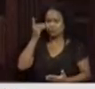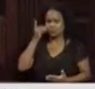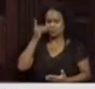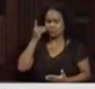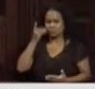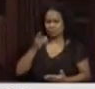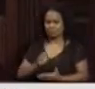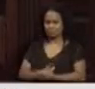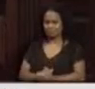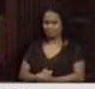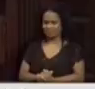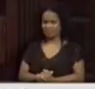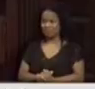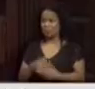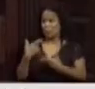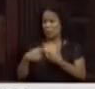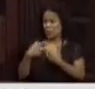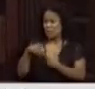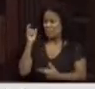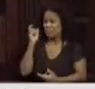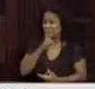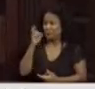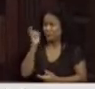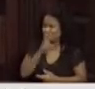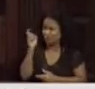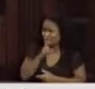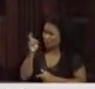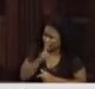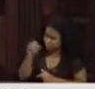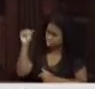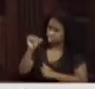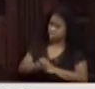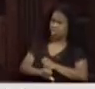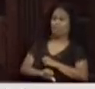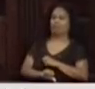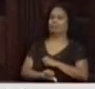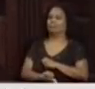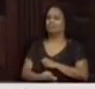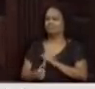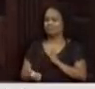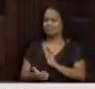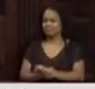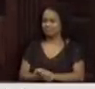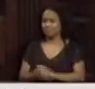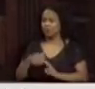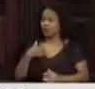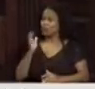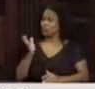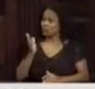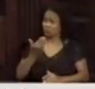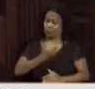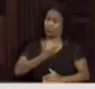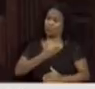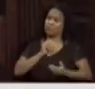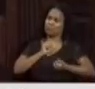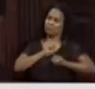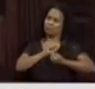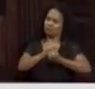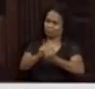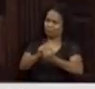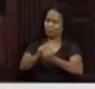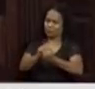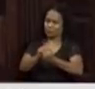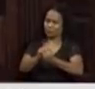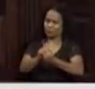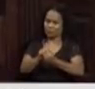senhora da razão. Porque ele é mentiroso demais. Ele é mentiroso. Eu já fui aliada. Não vou responder a Vossa Excelência.